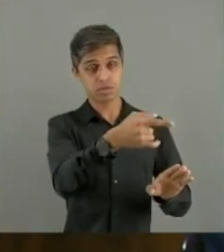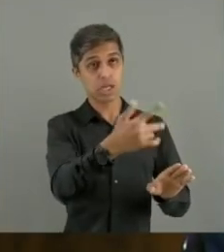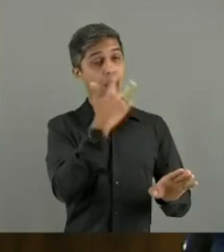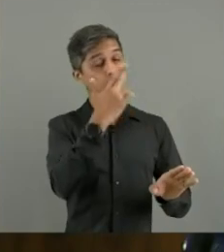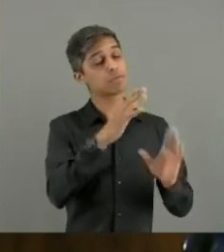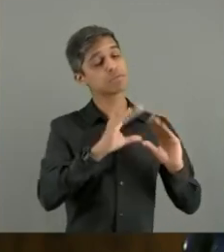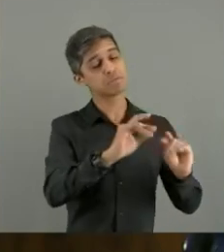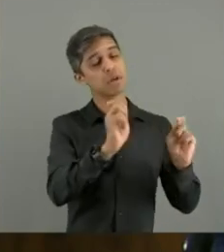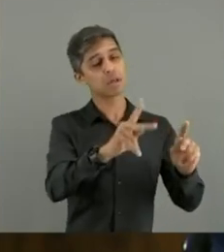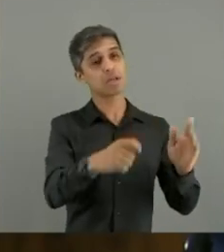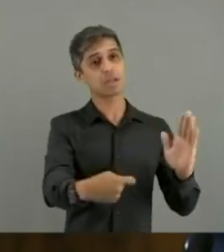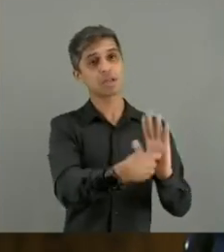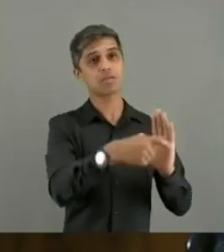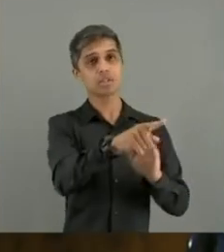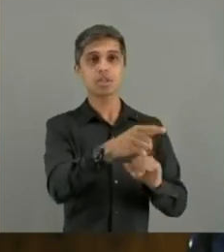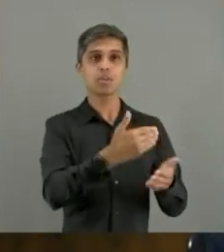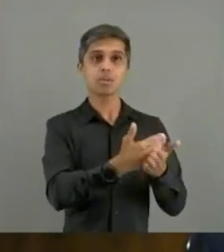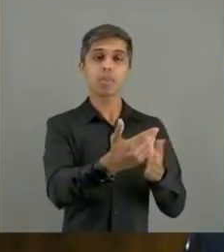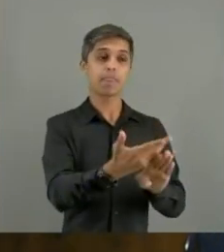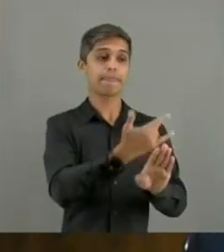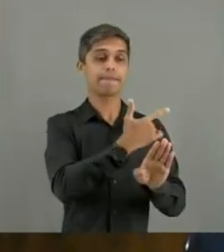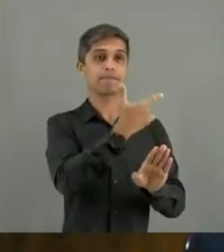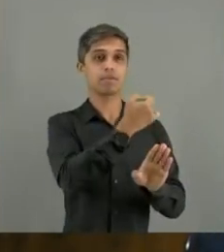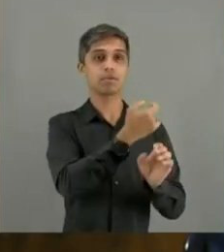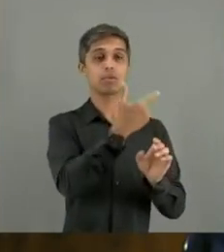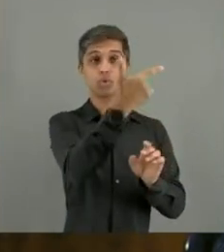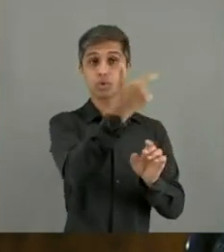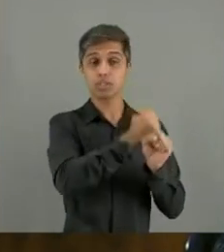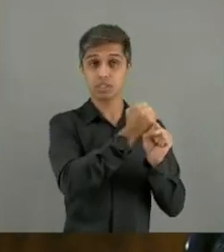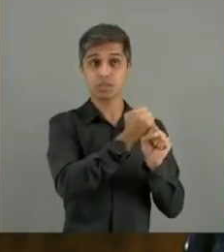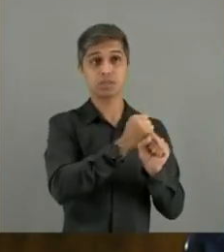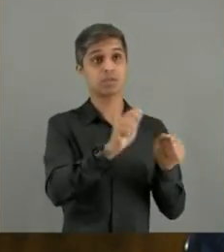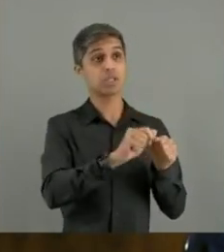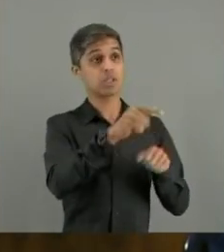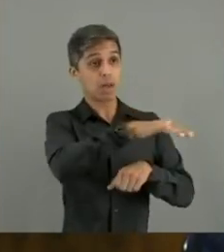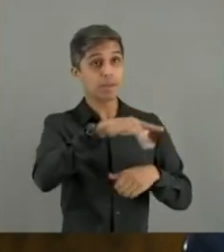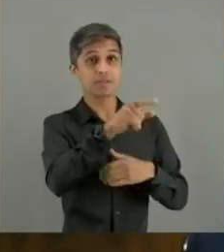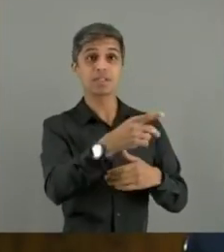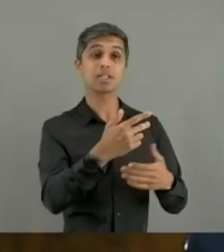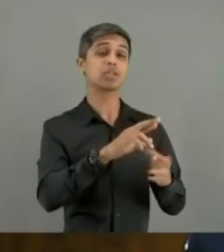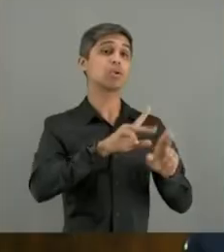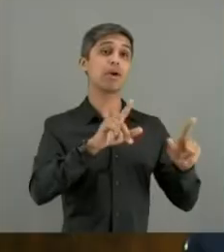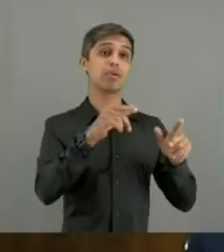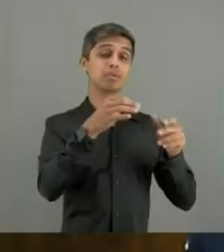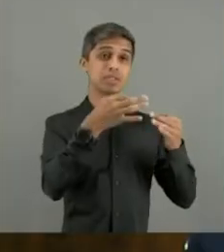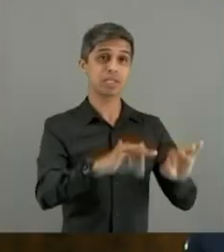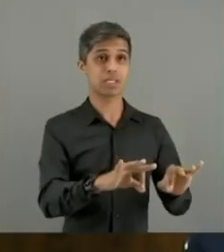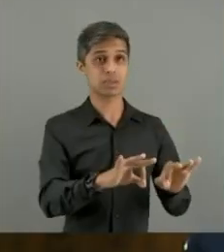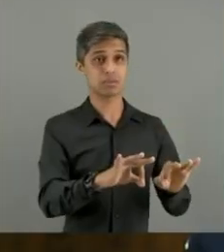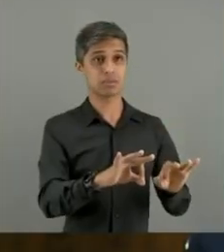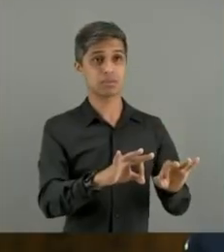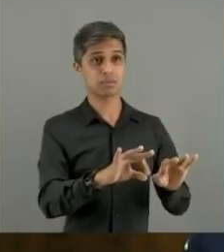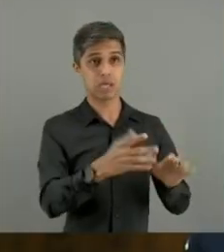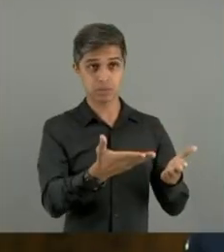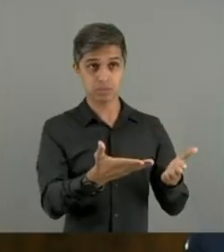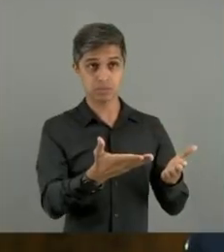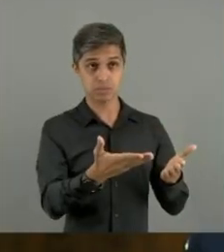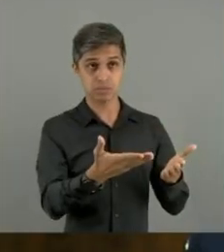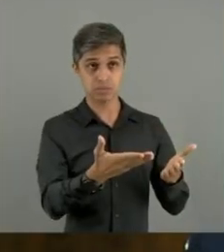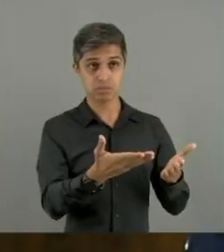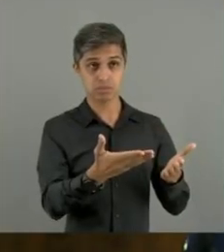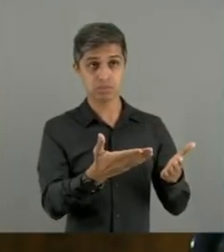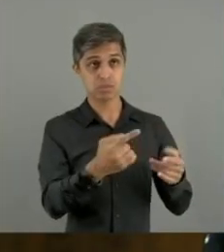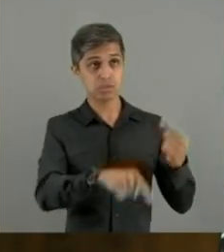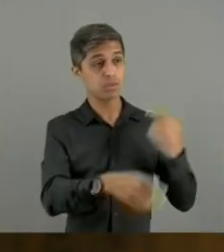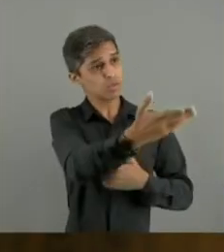achou confortável para fazer a denúncia que a senhora passou 2 anos sem fazer, num ambiente que a senhora acaba de afirmar que não é o adequado. Foi isso? Como não é o adequado?